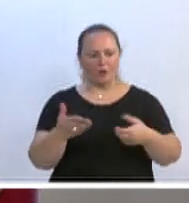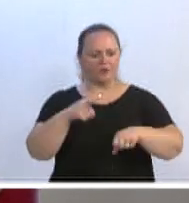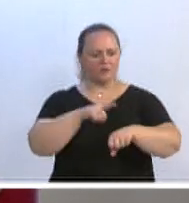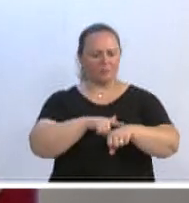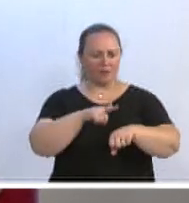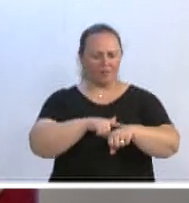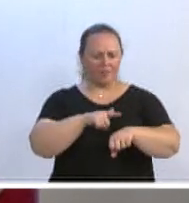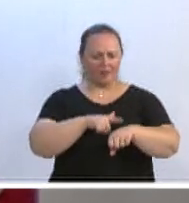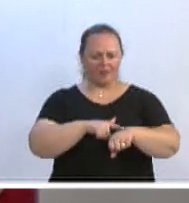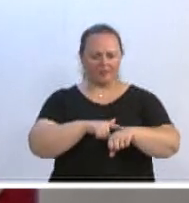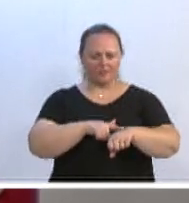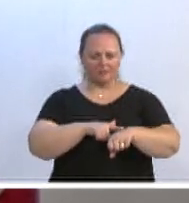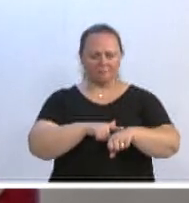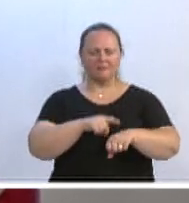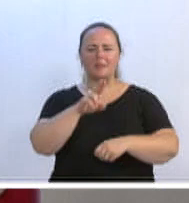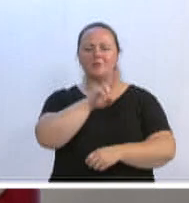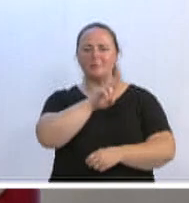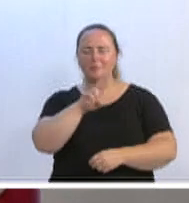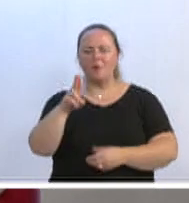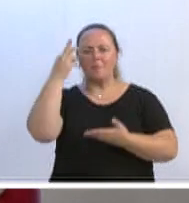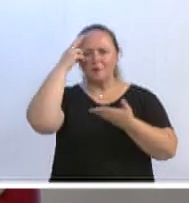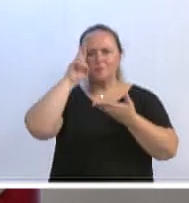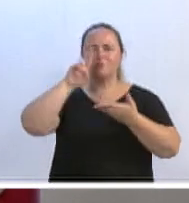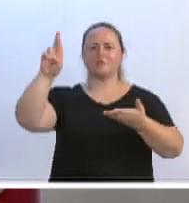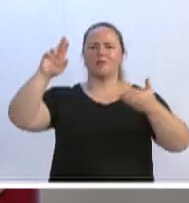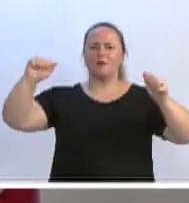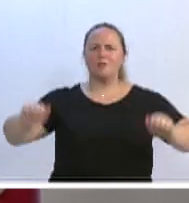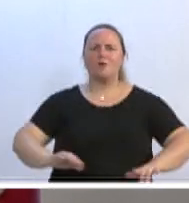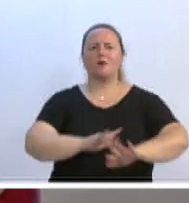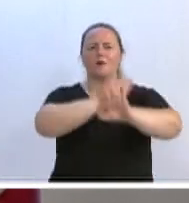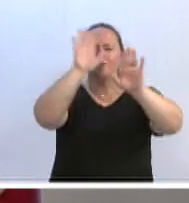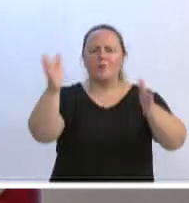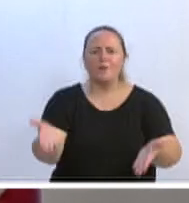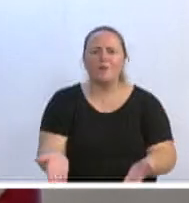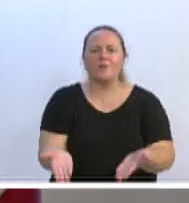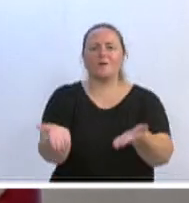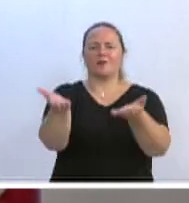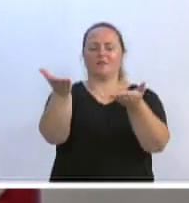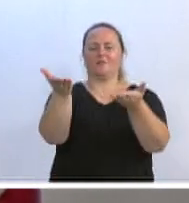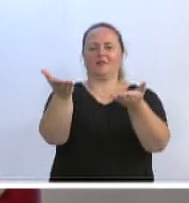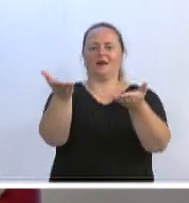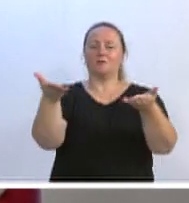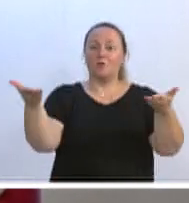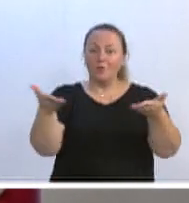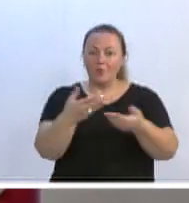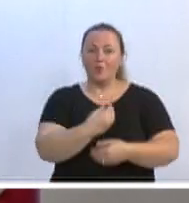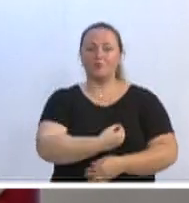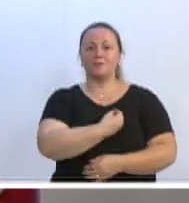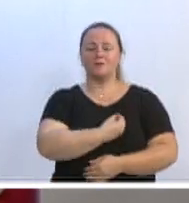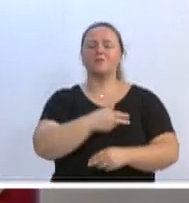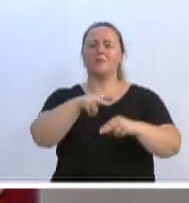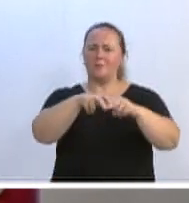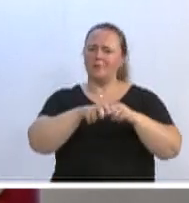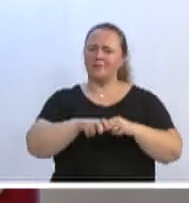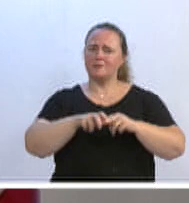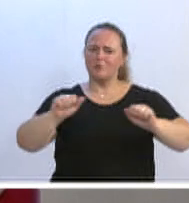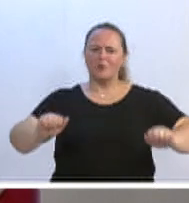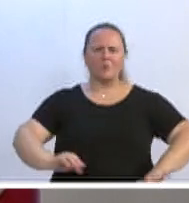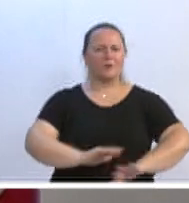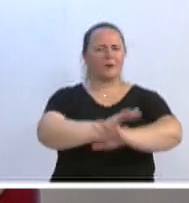ele é glorificado. Amém. E nós estamos aqui para glorificar o Senhor e